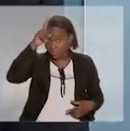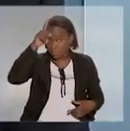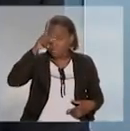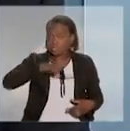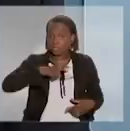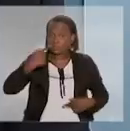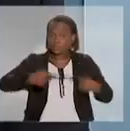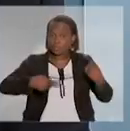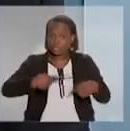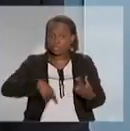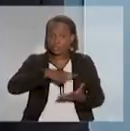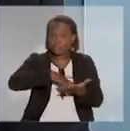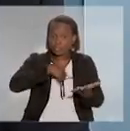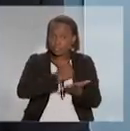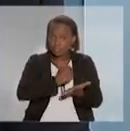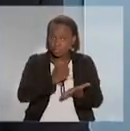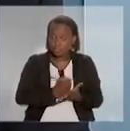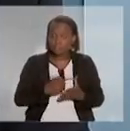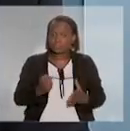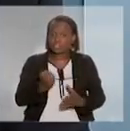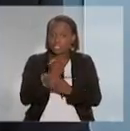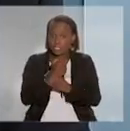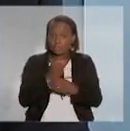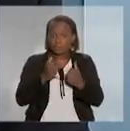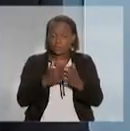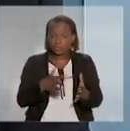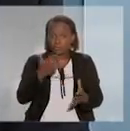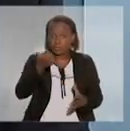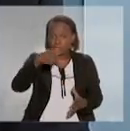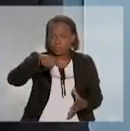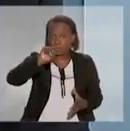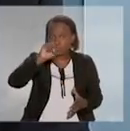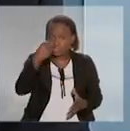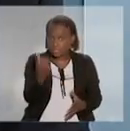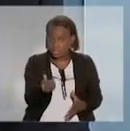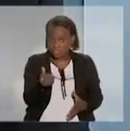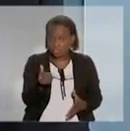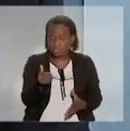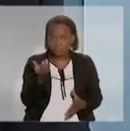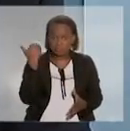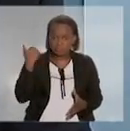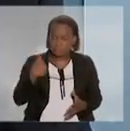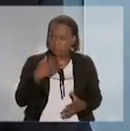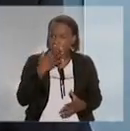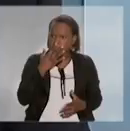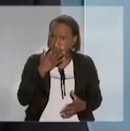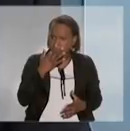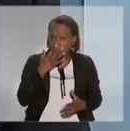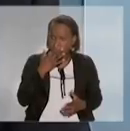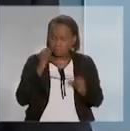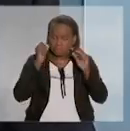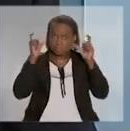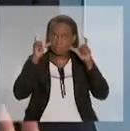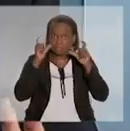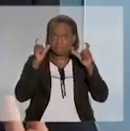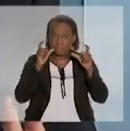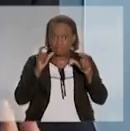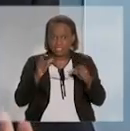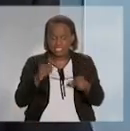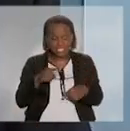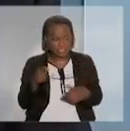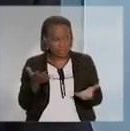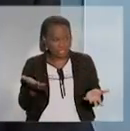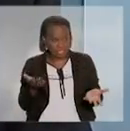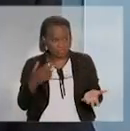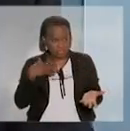alemão ele já tem uma política de contratações sustentáveis desde 1986. Isso me chamou a atenção. Eu abri um olhão